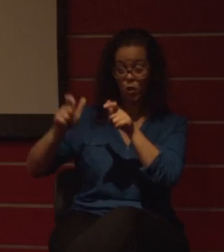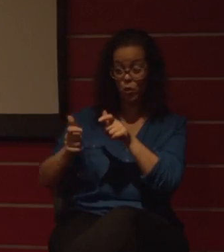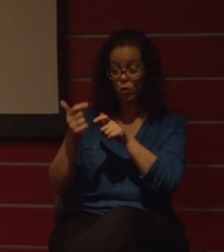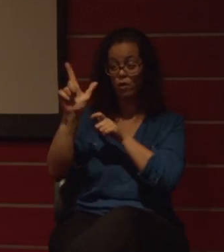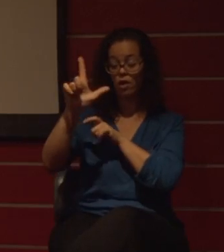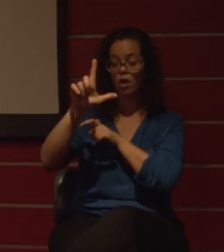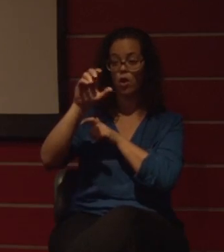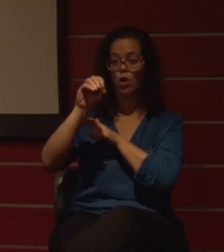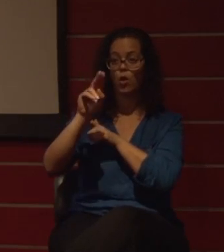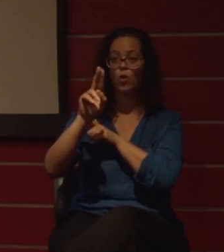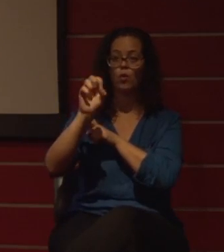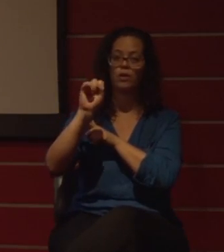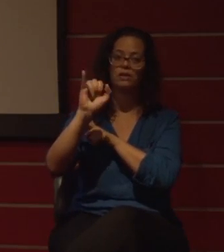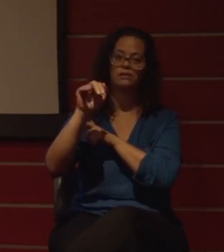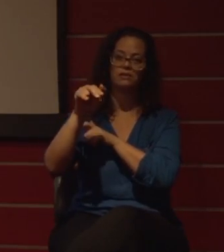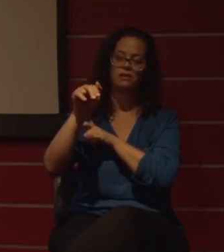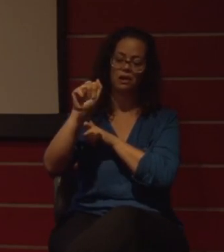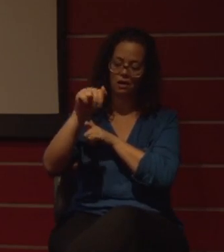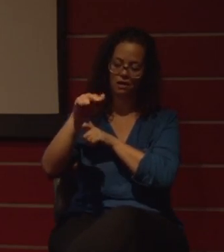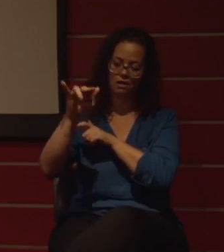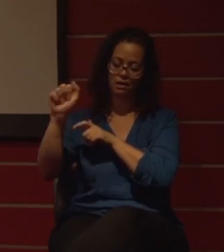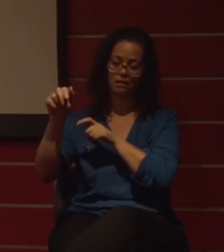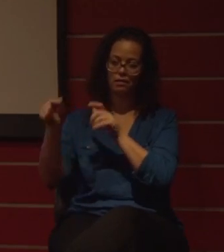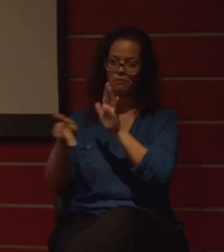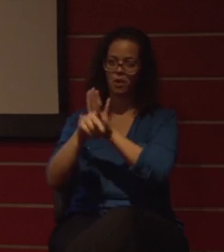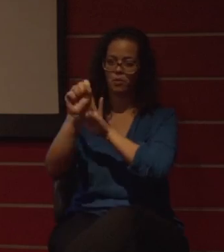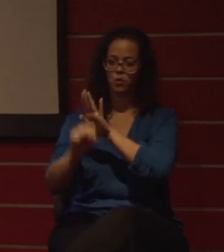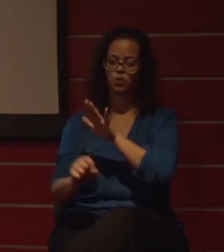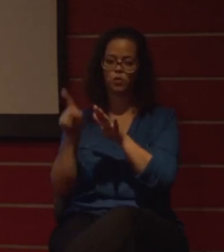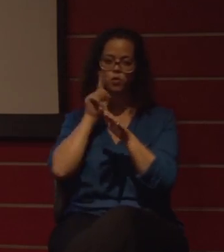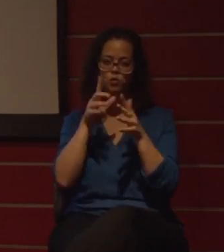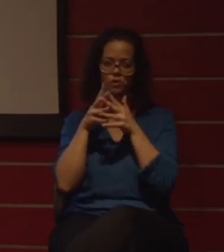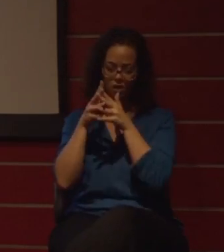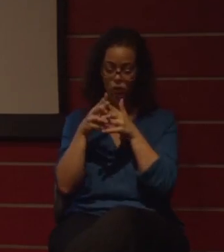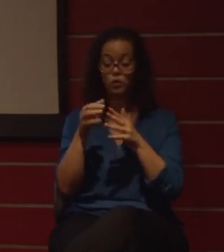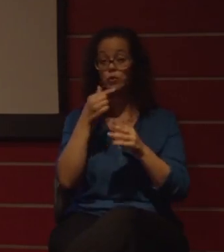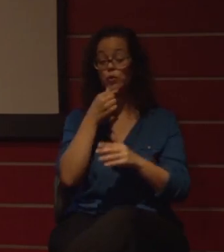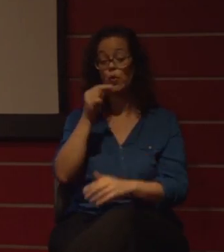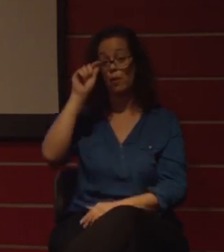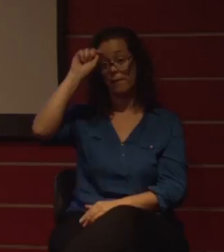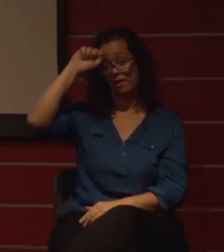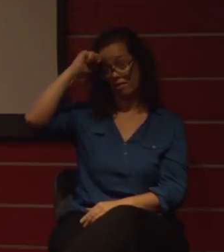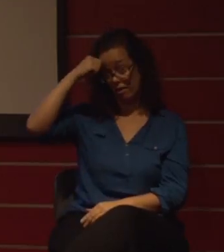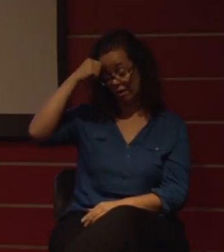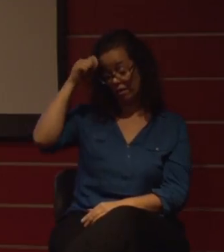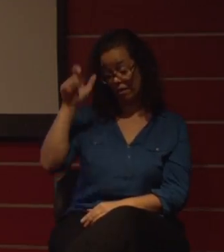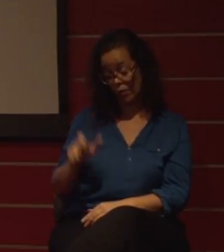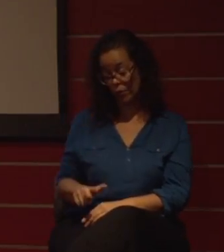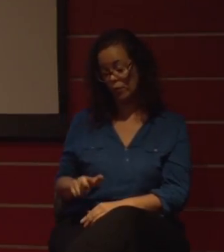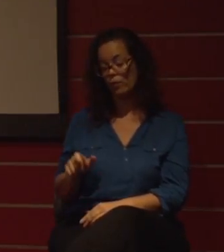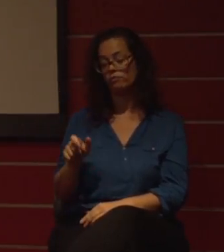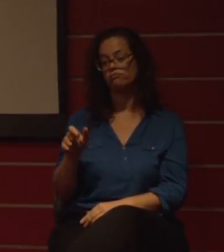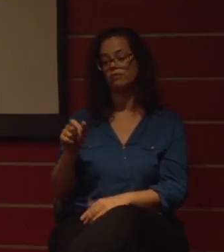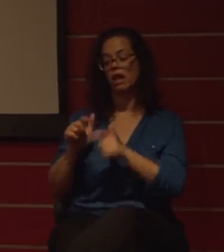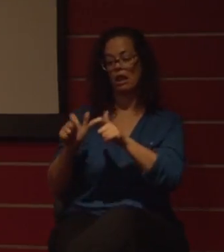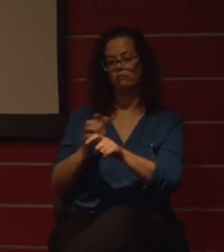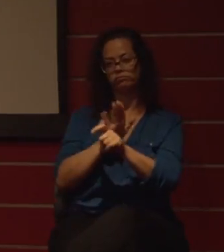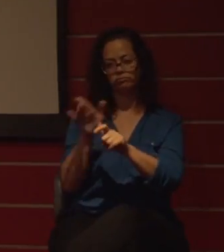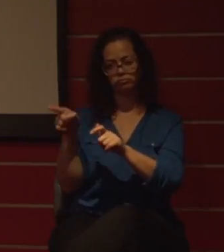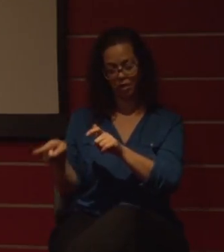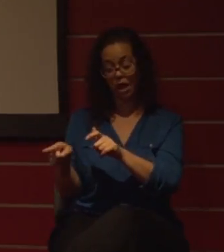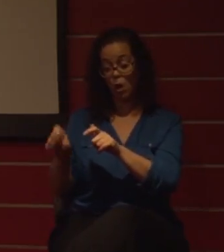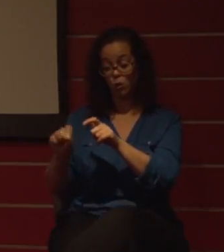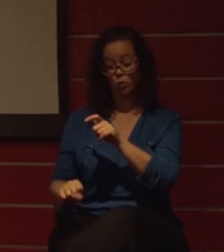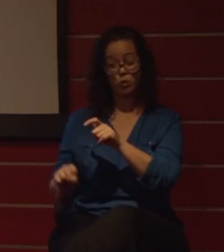Luisiana que é no sul dos Estados Unidos ele é negro né E nesse local eh um Sul